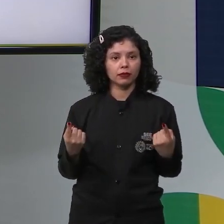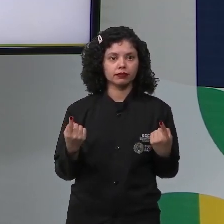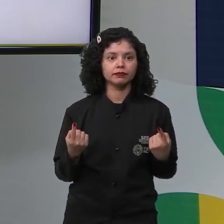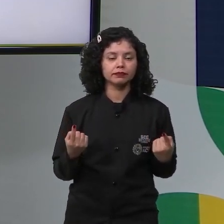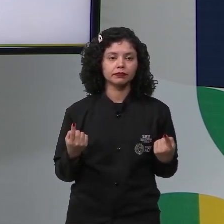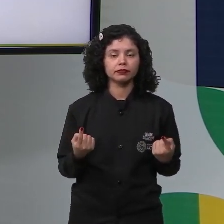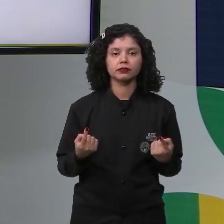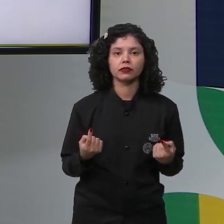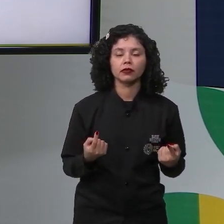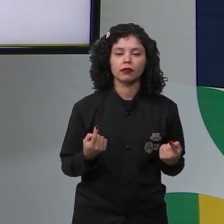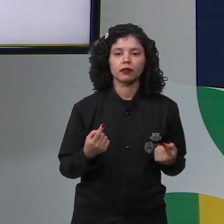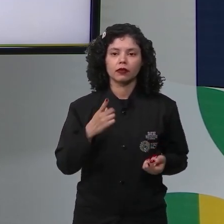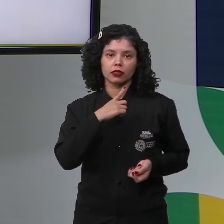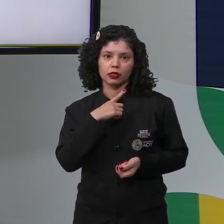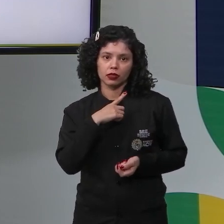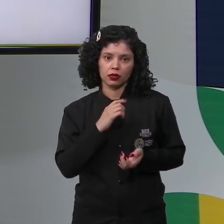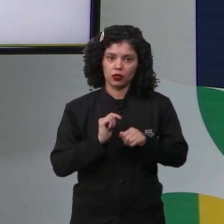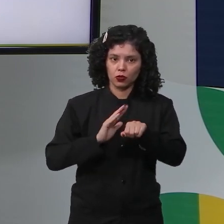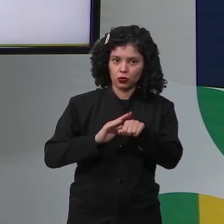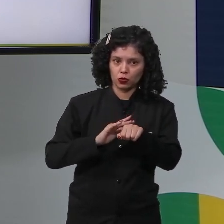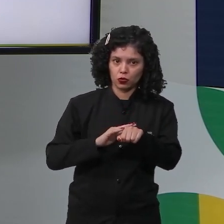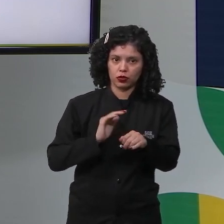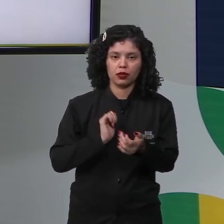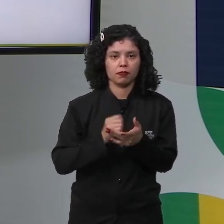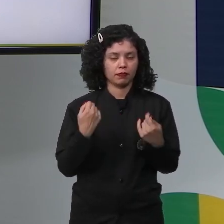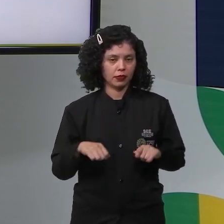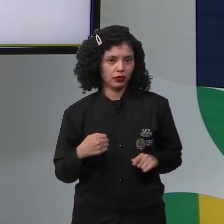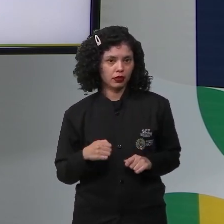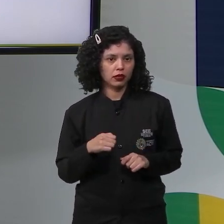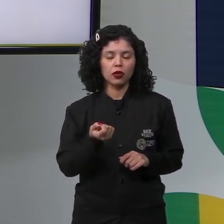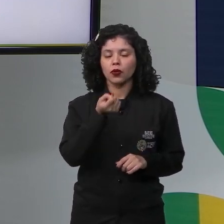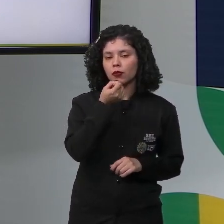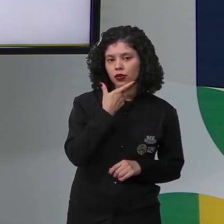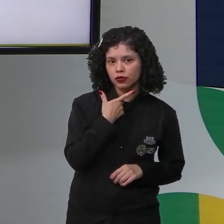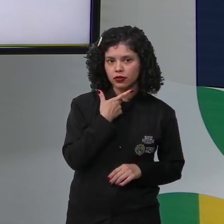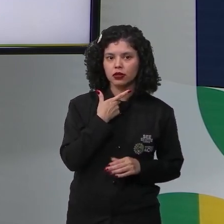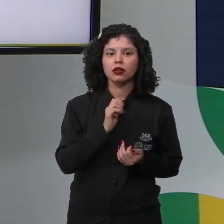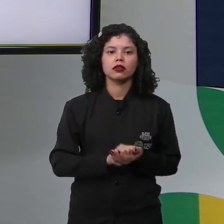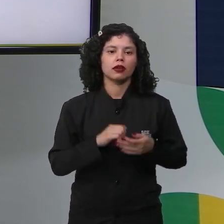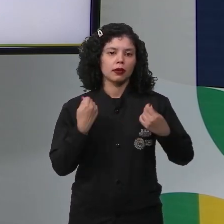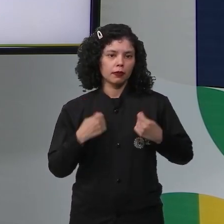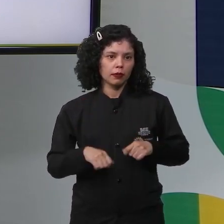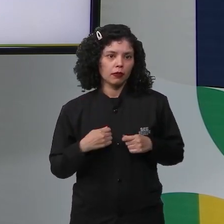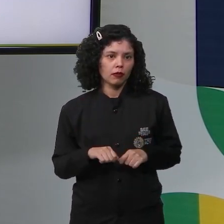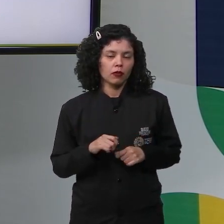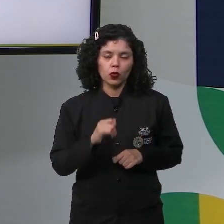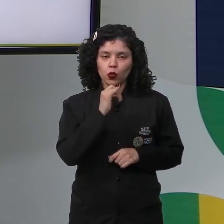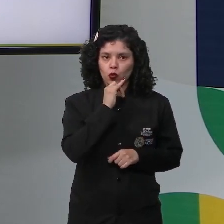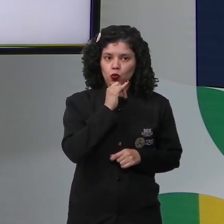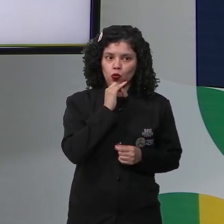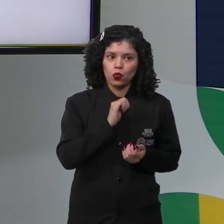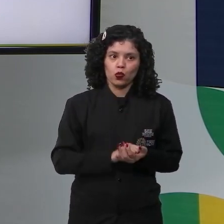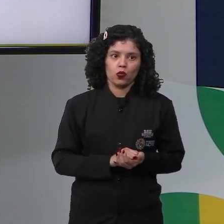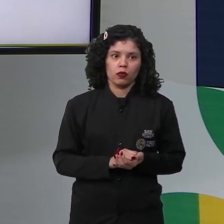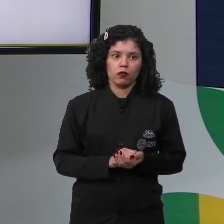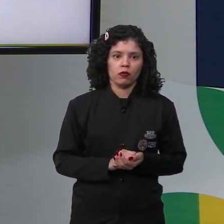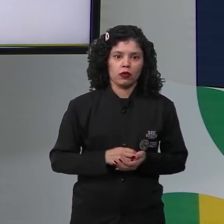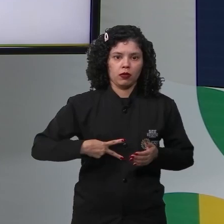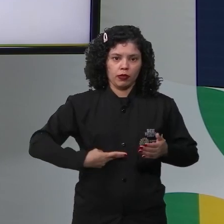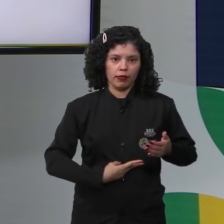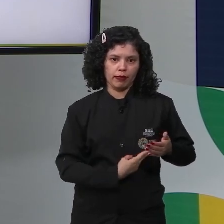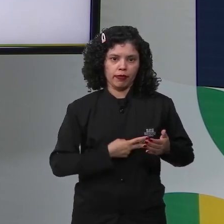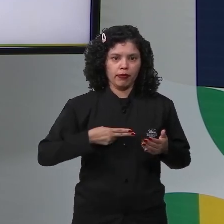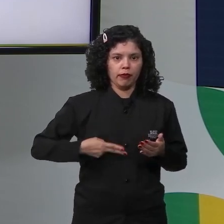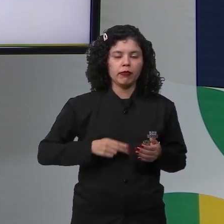ele contraiu uma determinada doença, ele precisa de uma medicação, ele precisa, por exemplo, de um procedimento